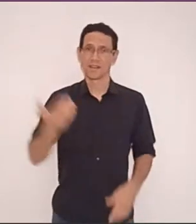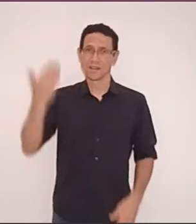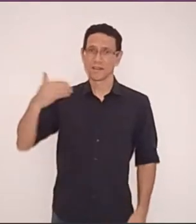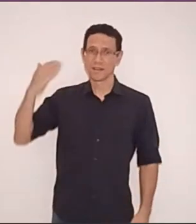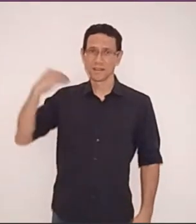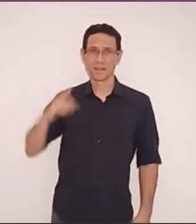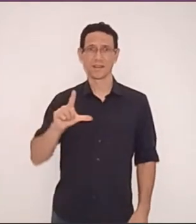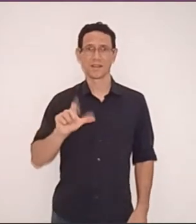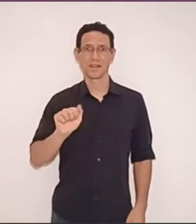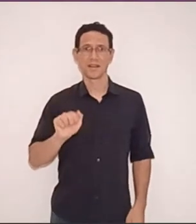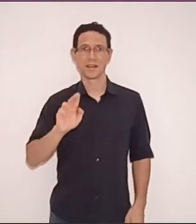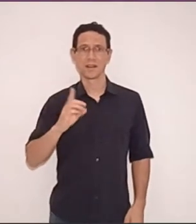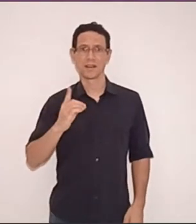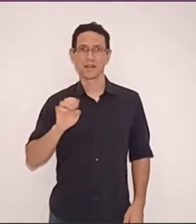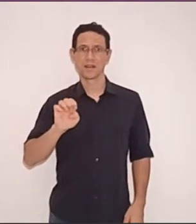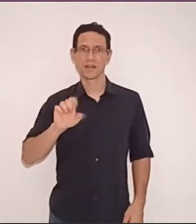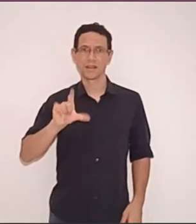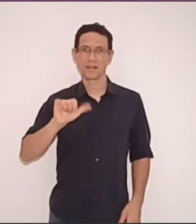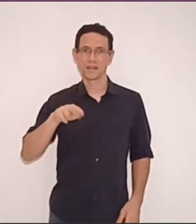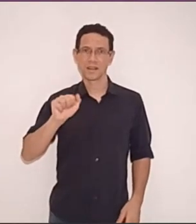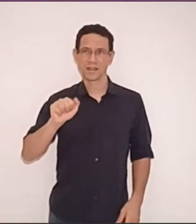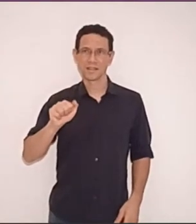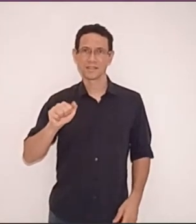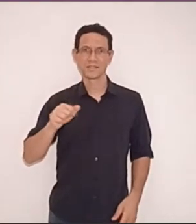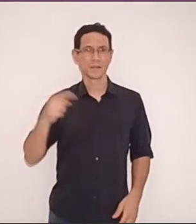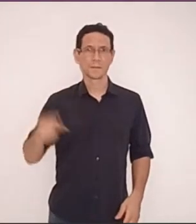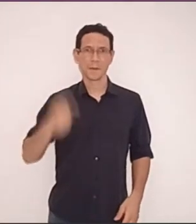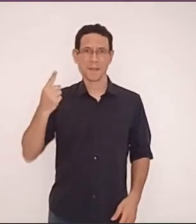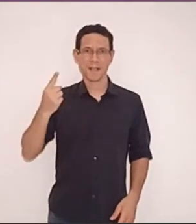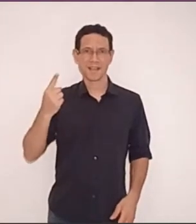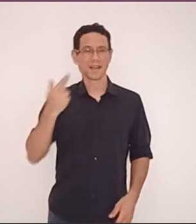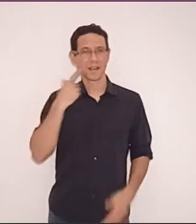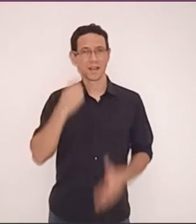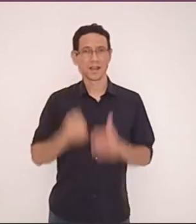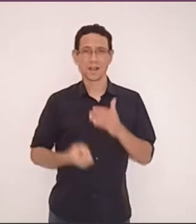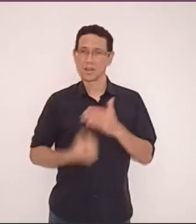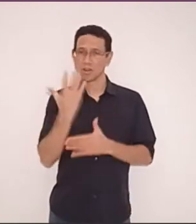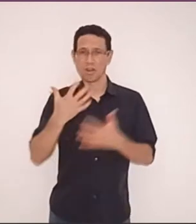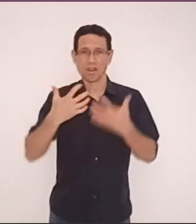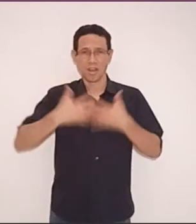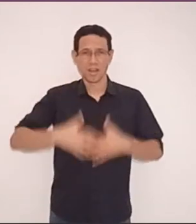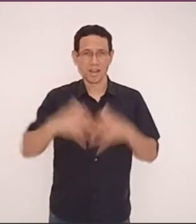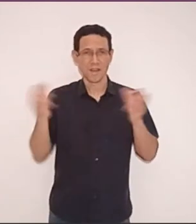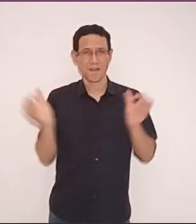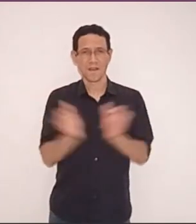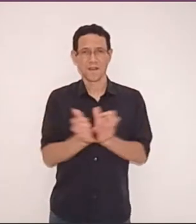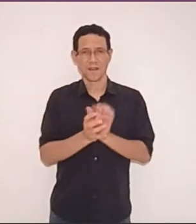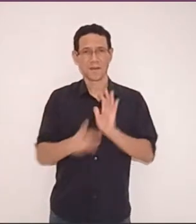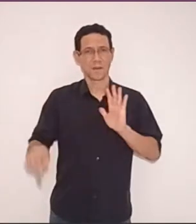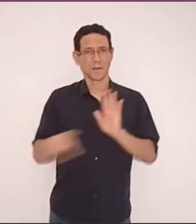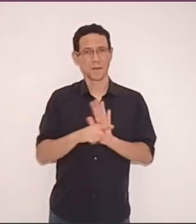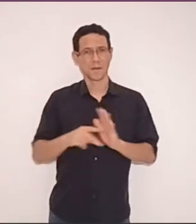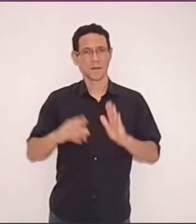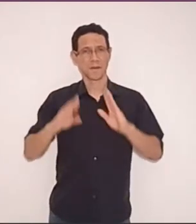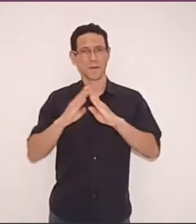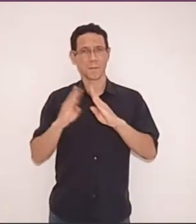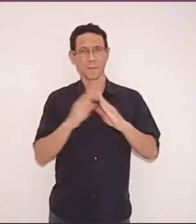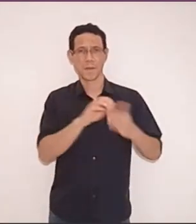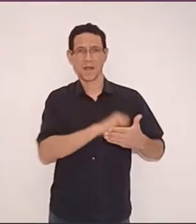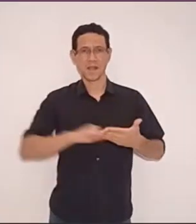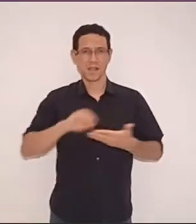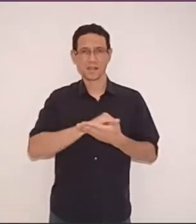laudelina de Campos Melo que foi a primeira mulher a criar o sindicato das domésticas né se estão pagando